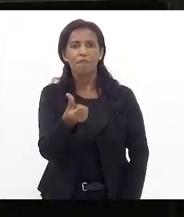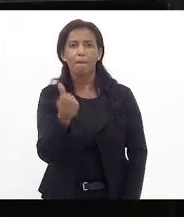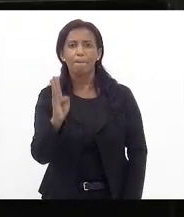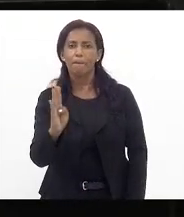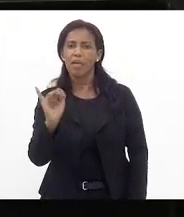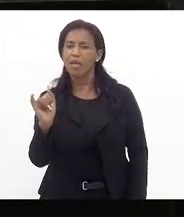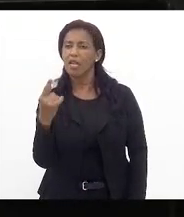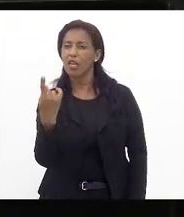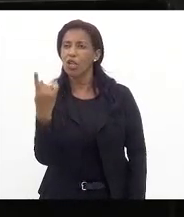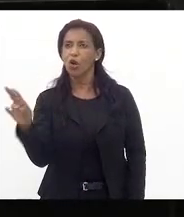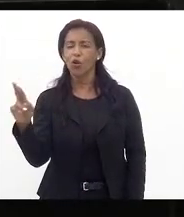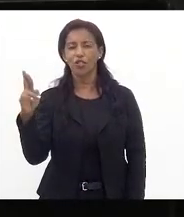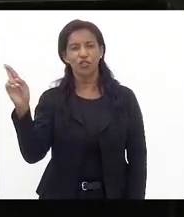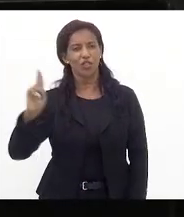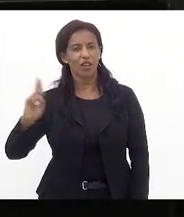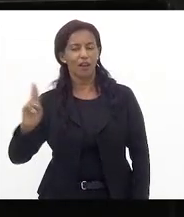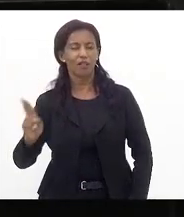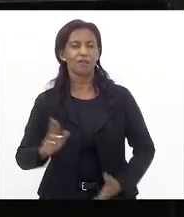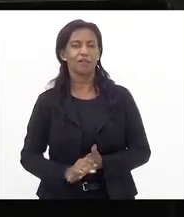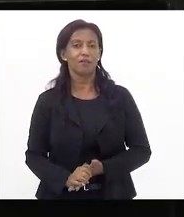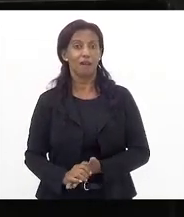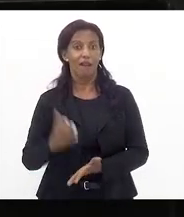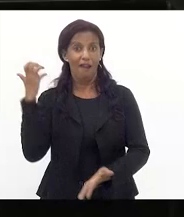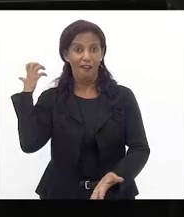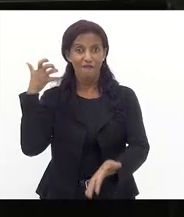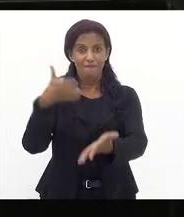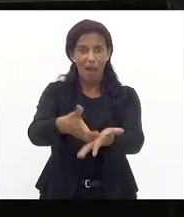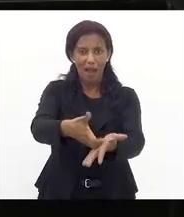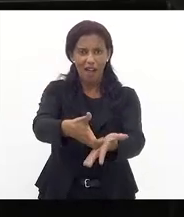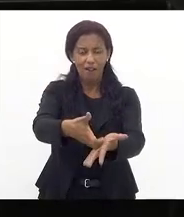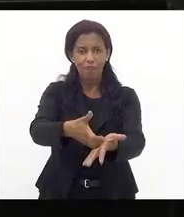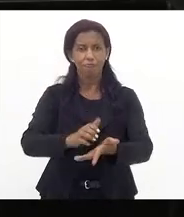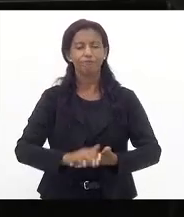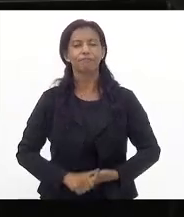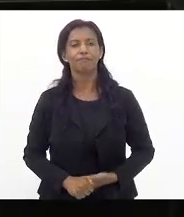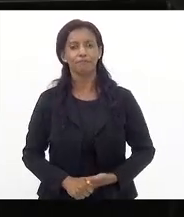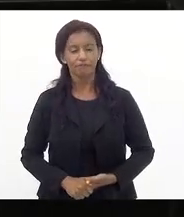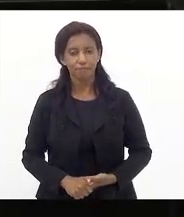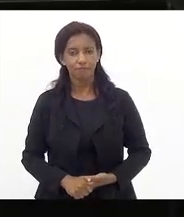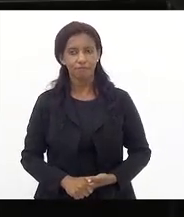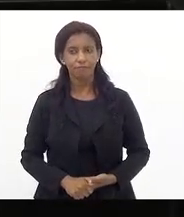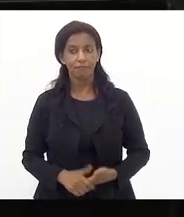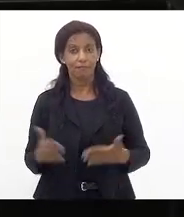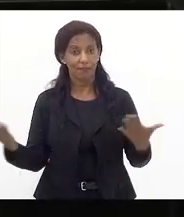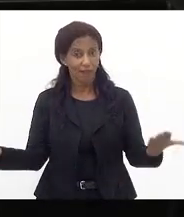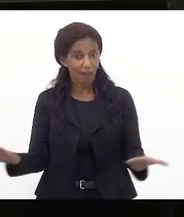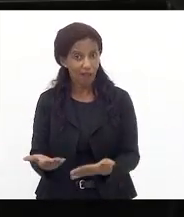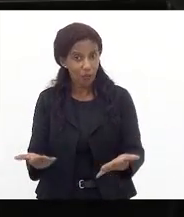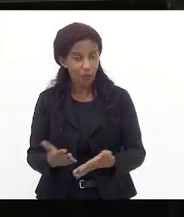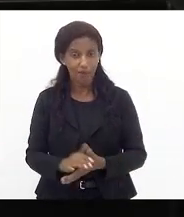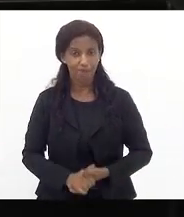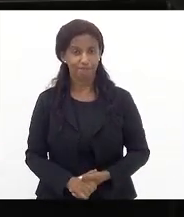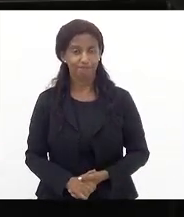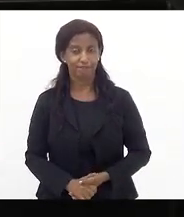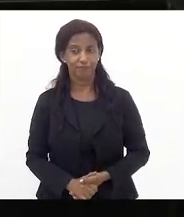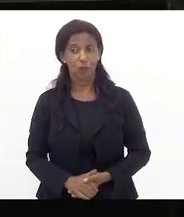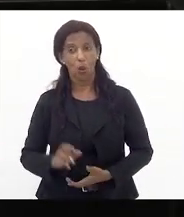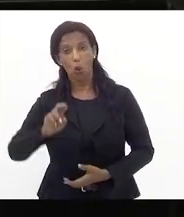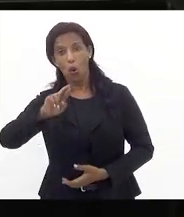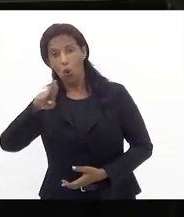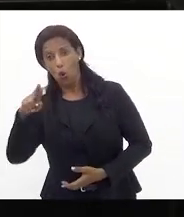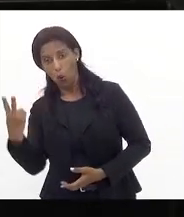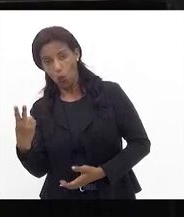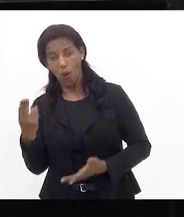bilhões de reais à vista da dívida. Agora, última decisão. Ou